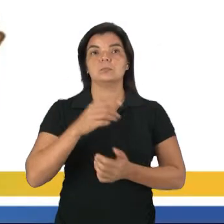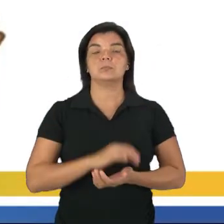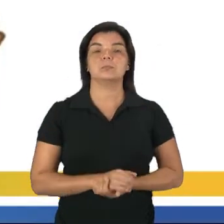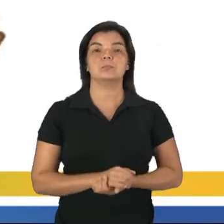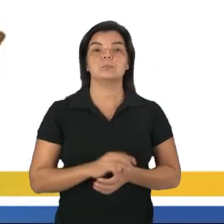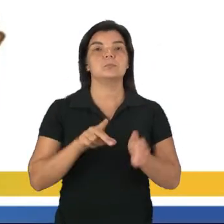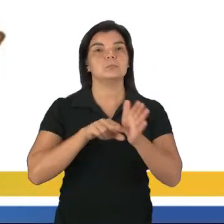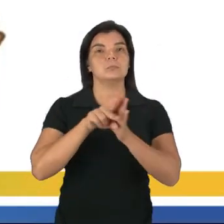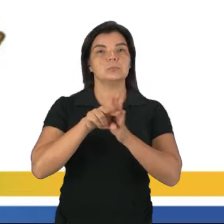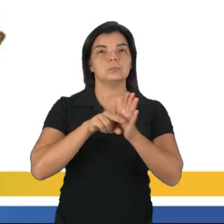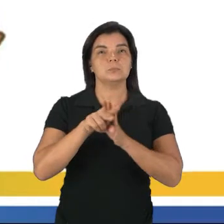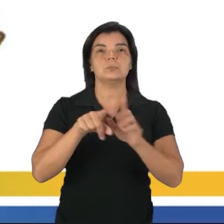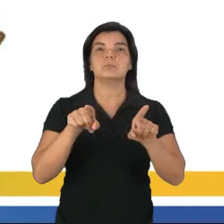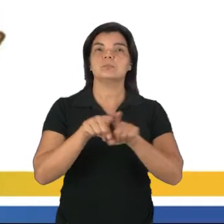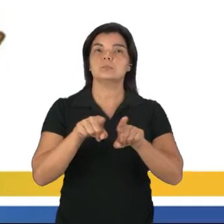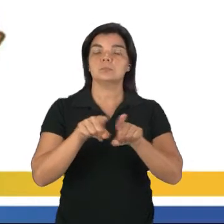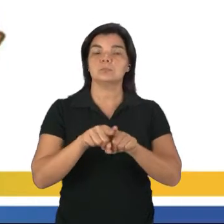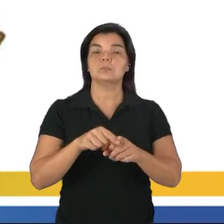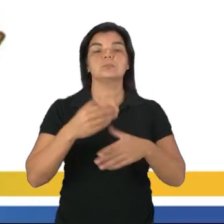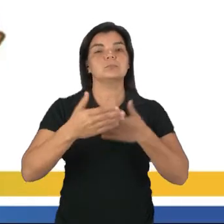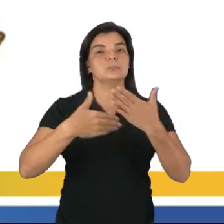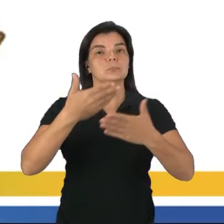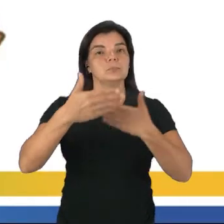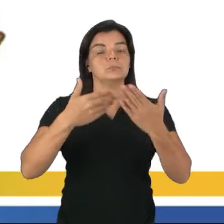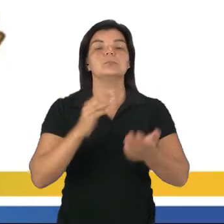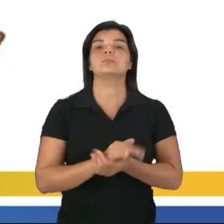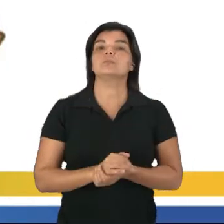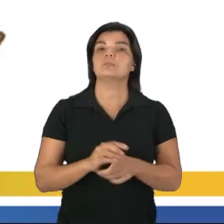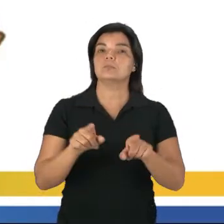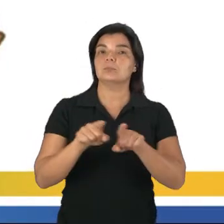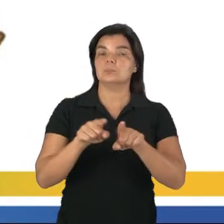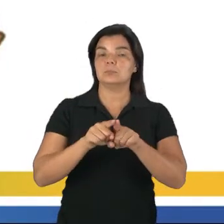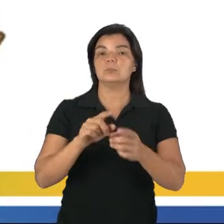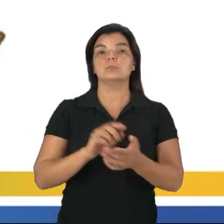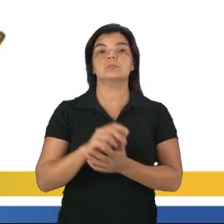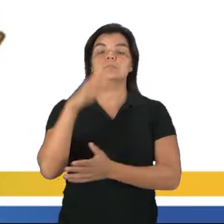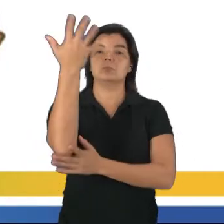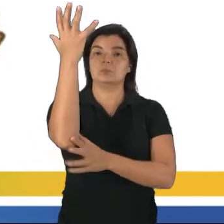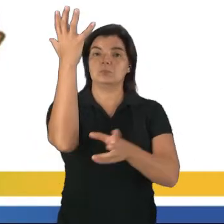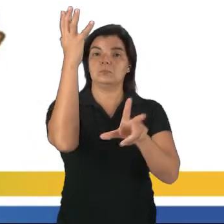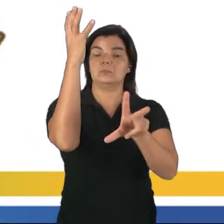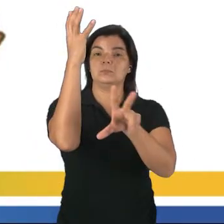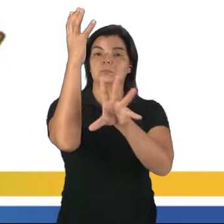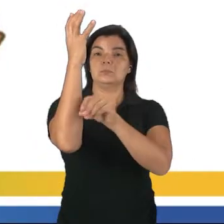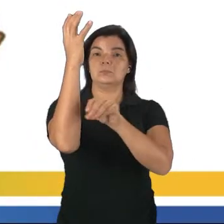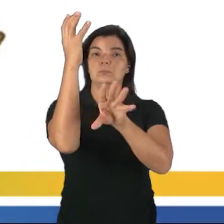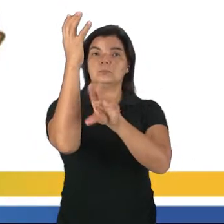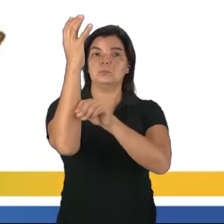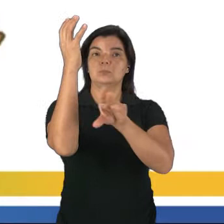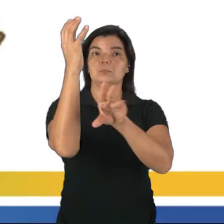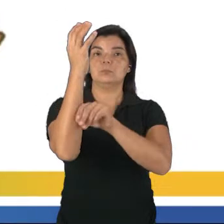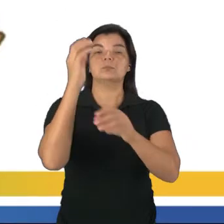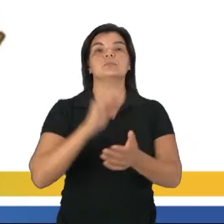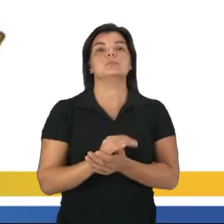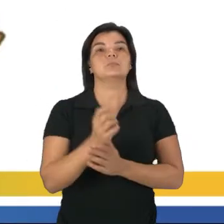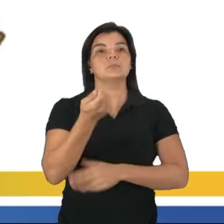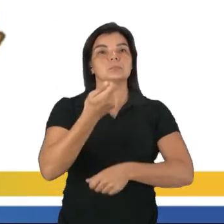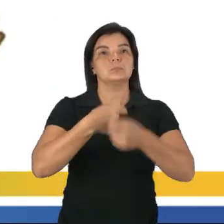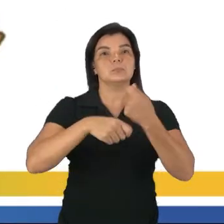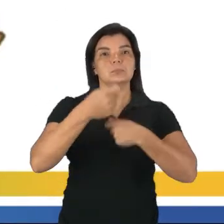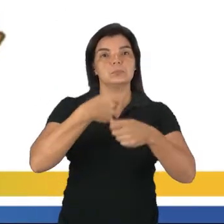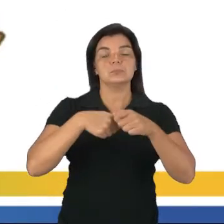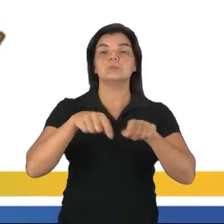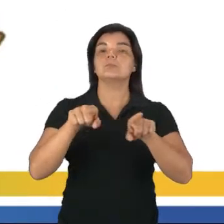Na biologia, né, em questões mais avançadas, no processo de fotossíntese também é representado por funções de segundo grau. Na administração e